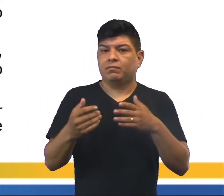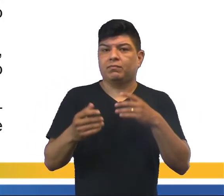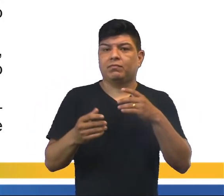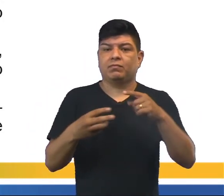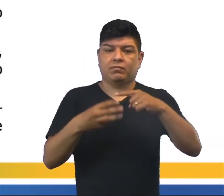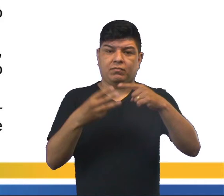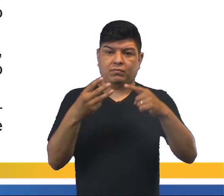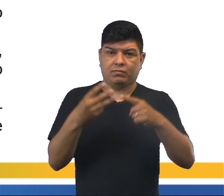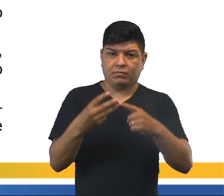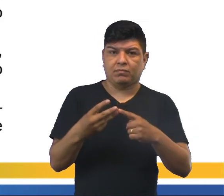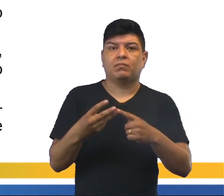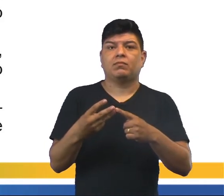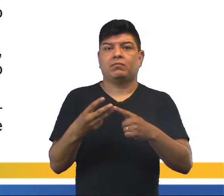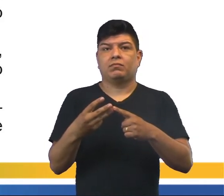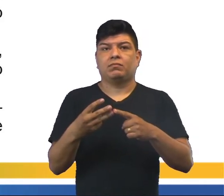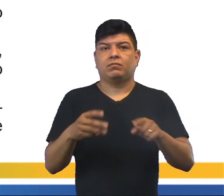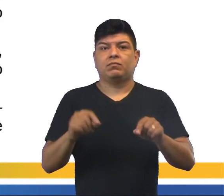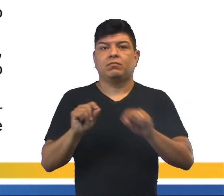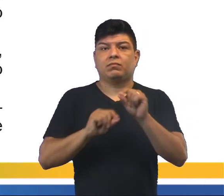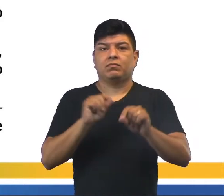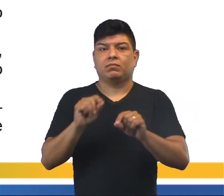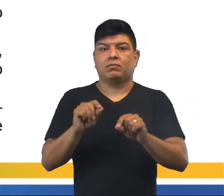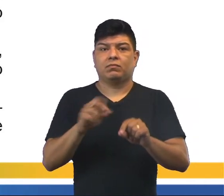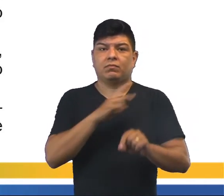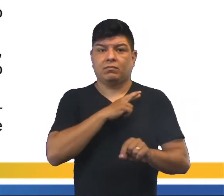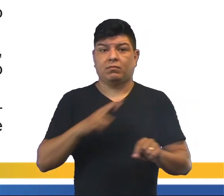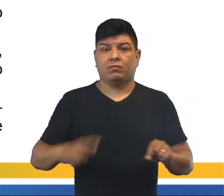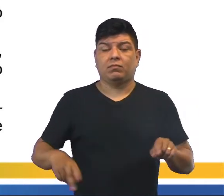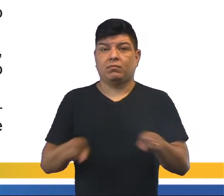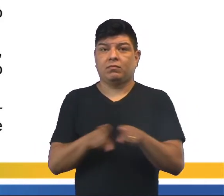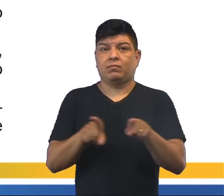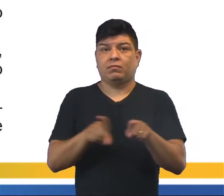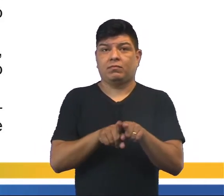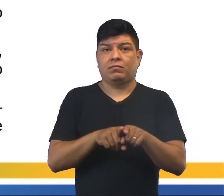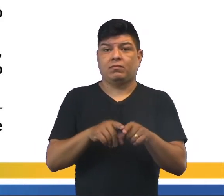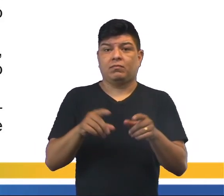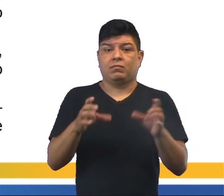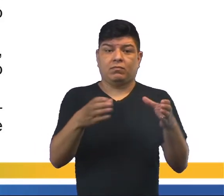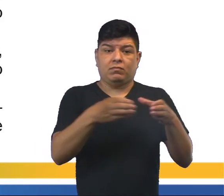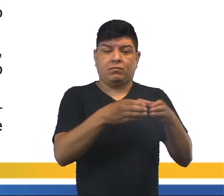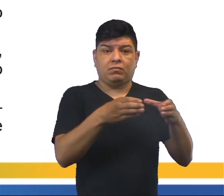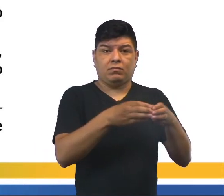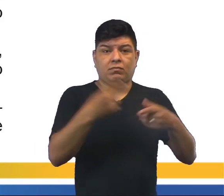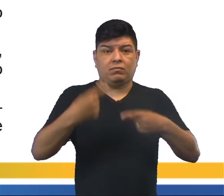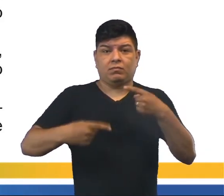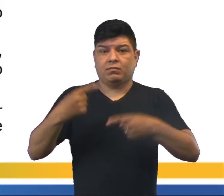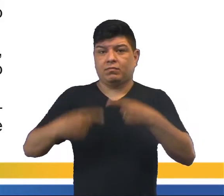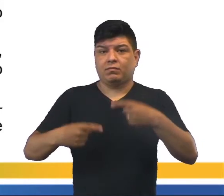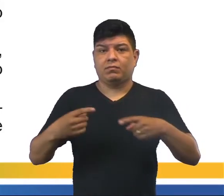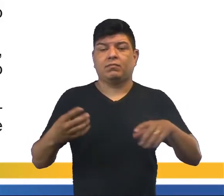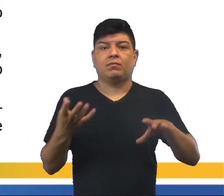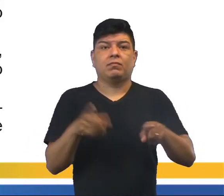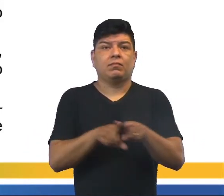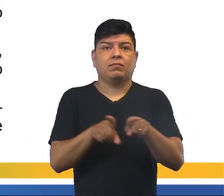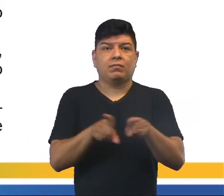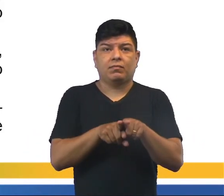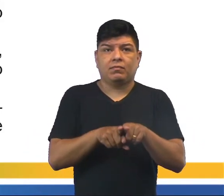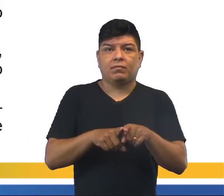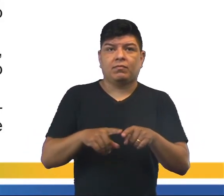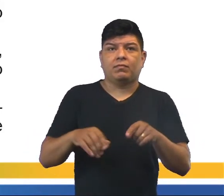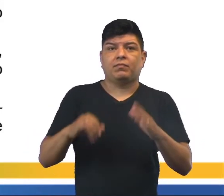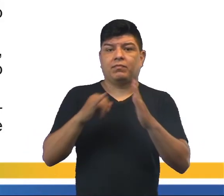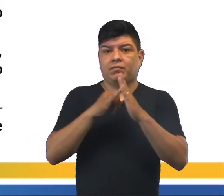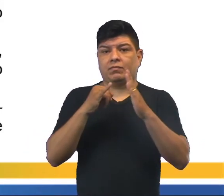3 poderes da República. Letra B, a dissolução dos partidos políticos e do parlamento, a instituição